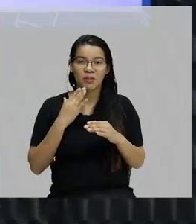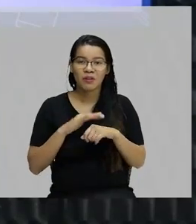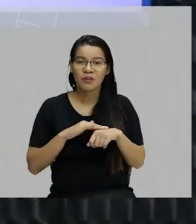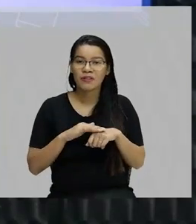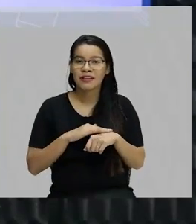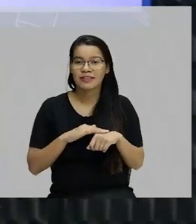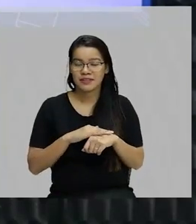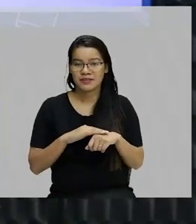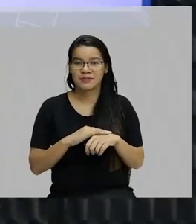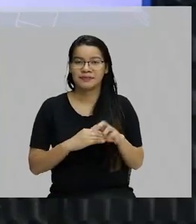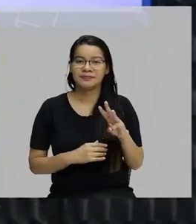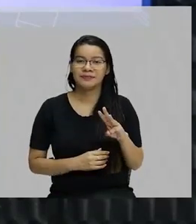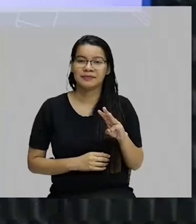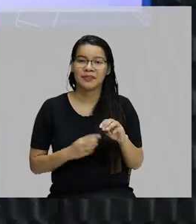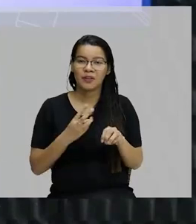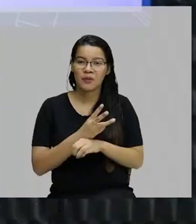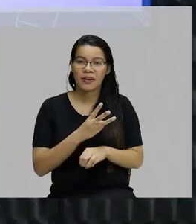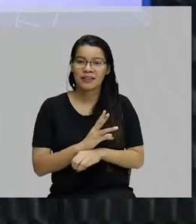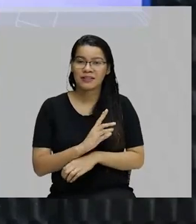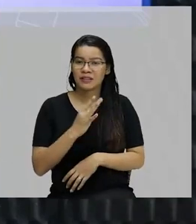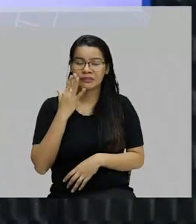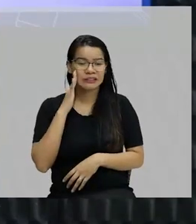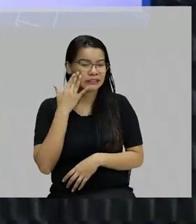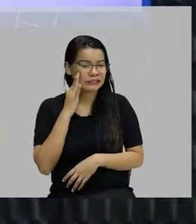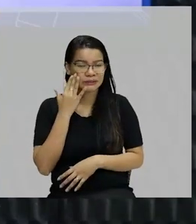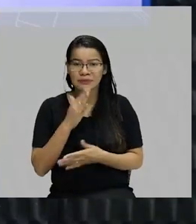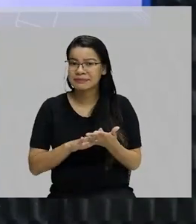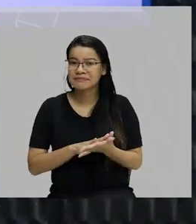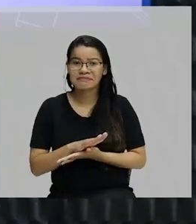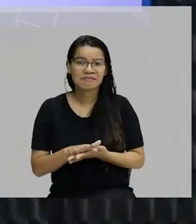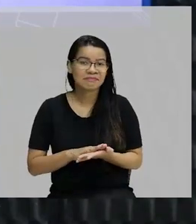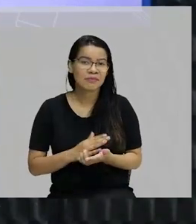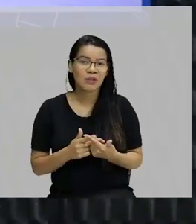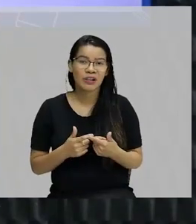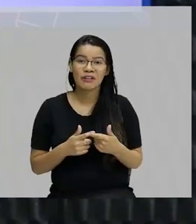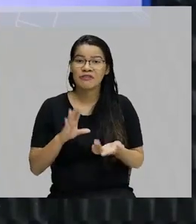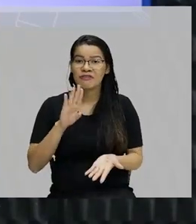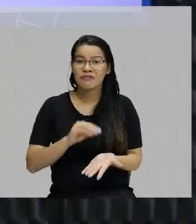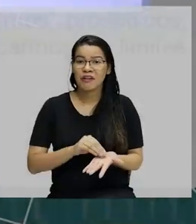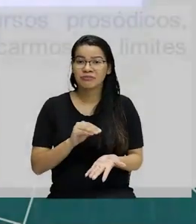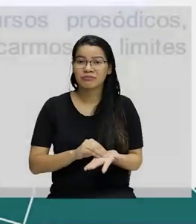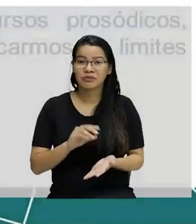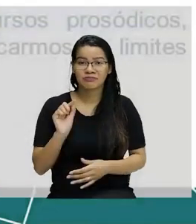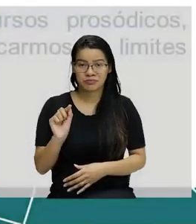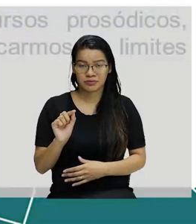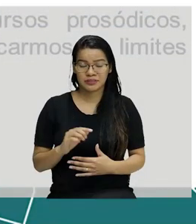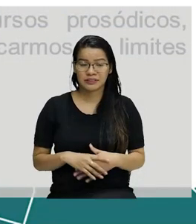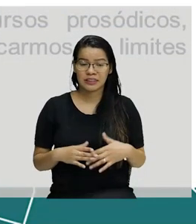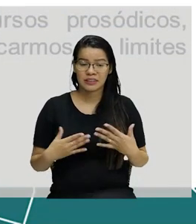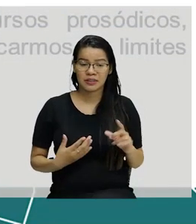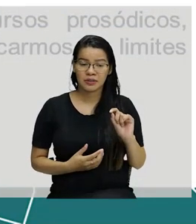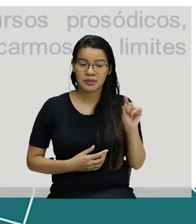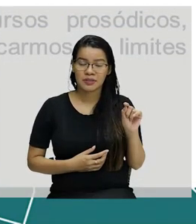falta da pontuação Tá certo nós vamos eh analisar essa mensagem no final da aula então vamos lá os sinais de